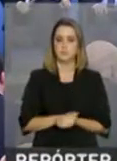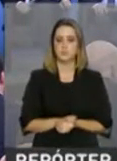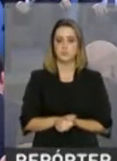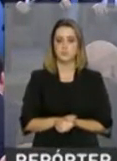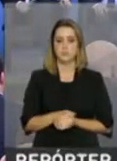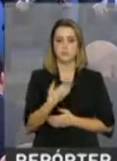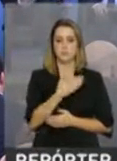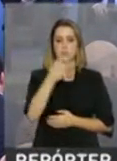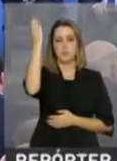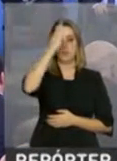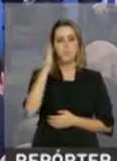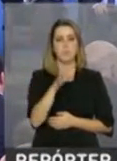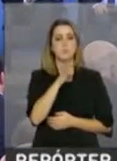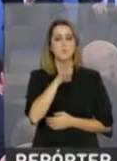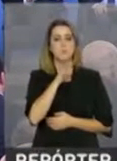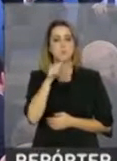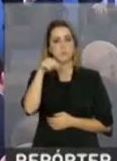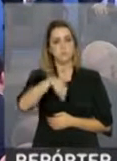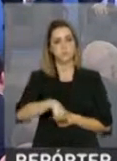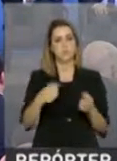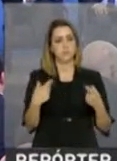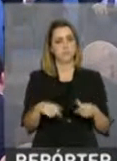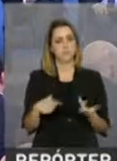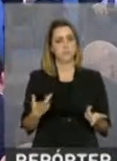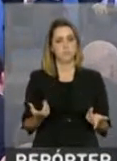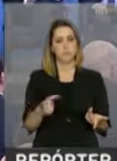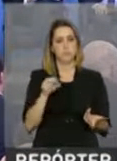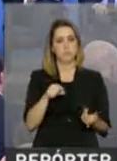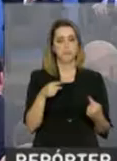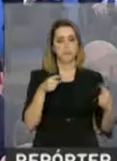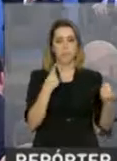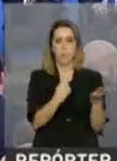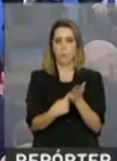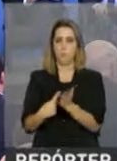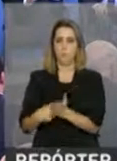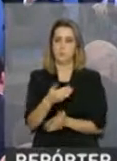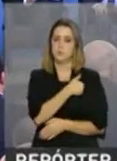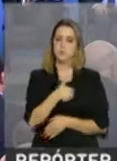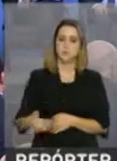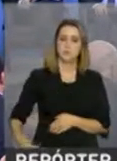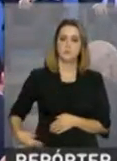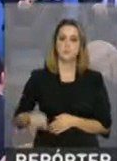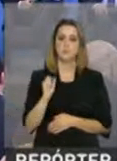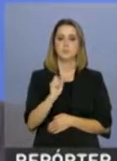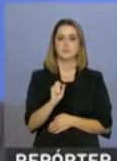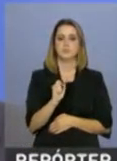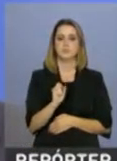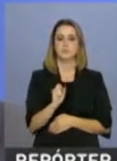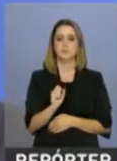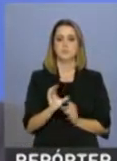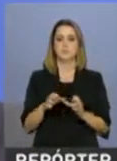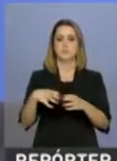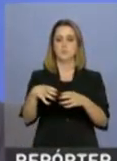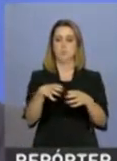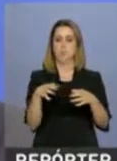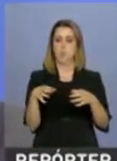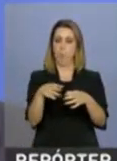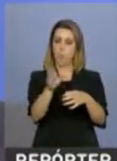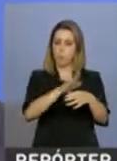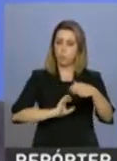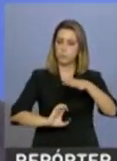conhece um pacto que aqui a firmada entre governo e setor da construção